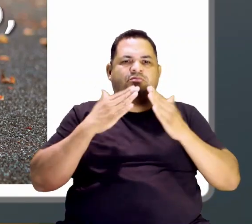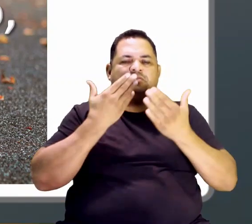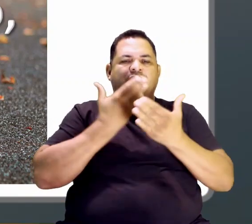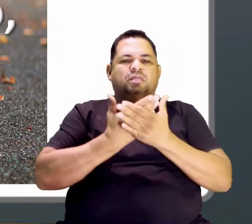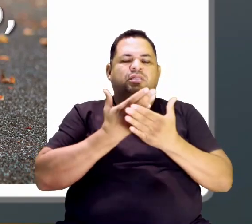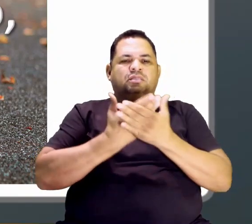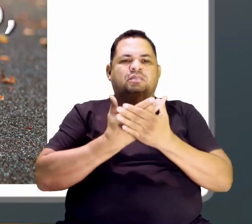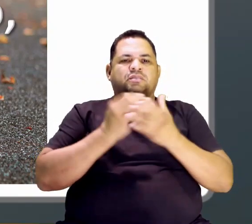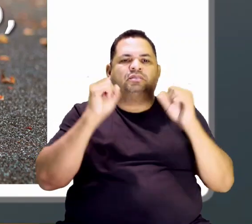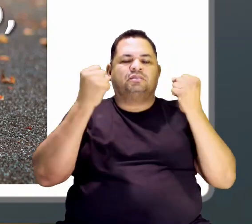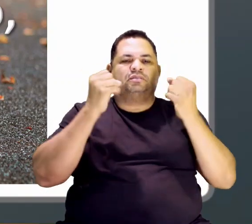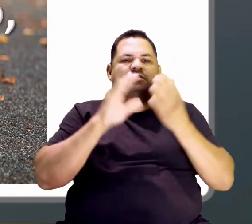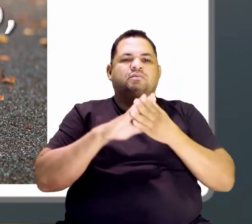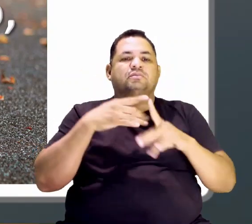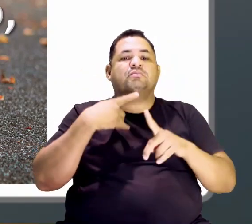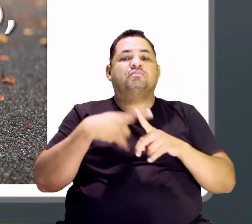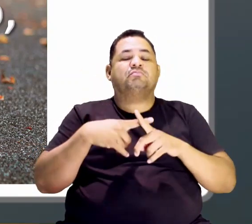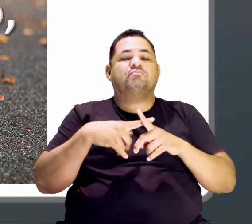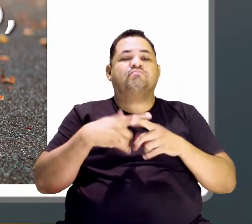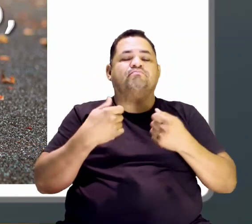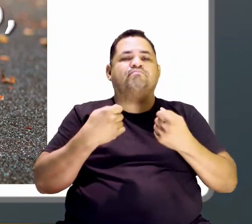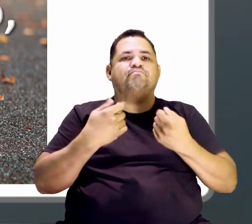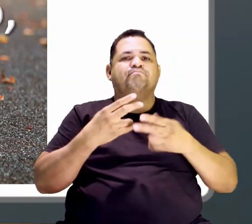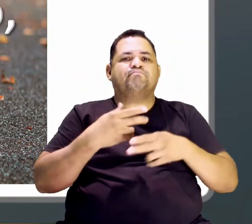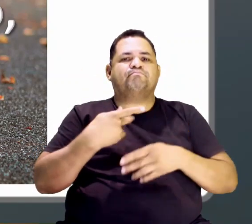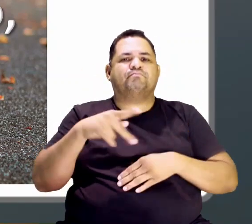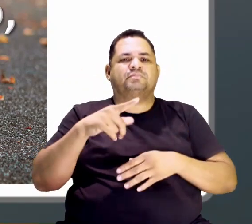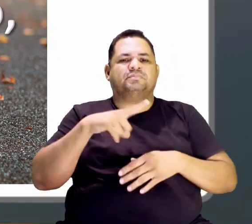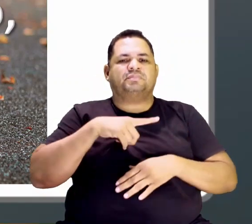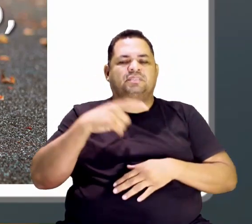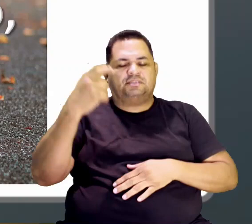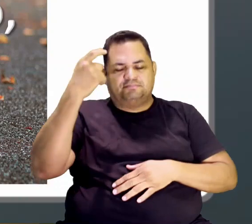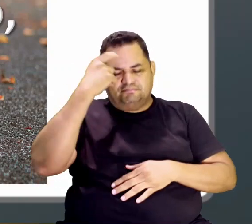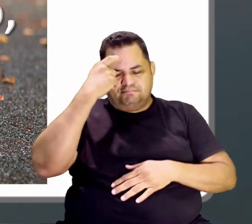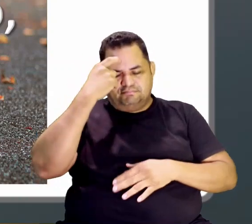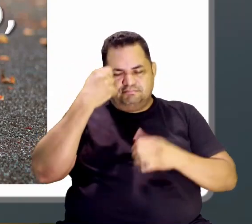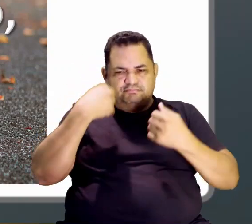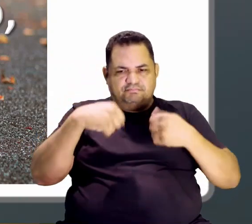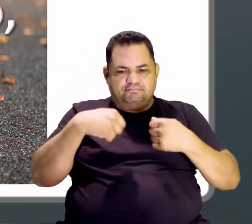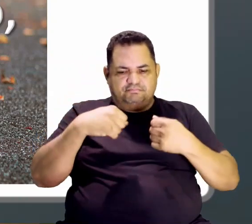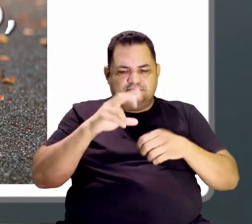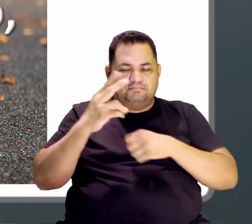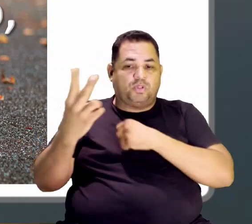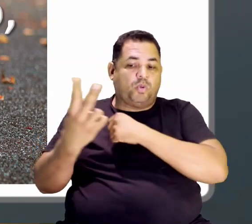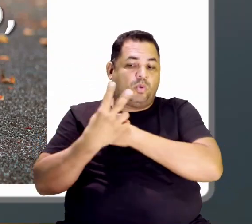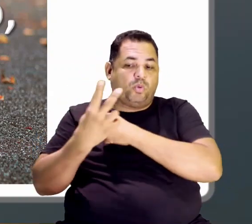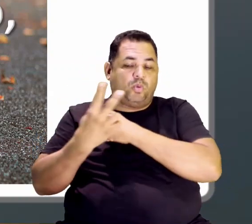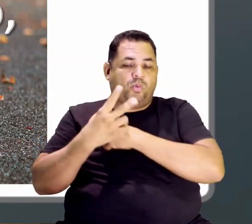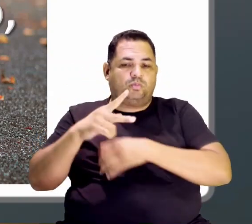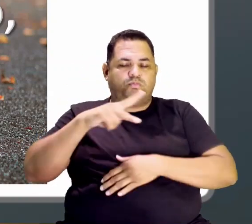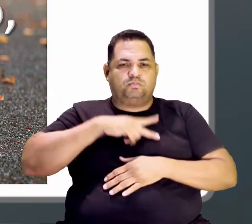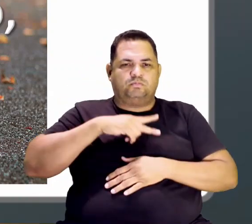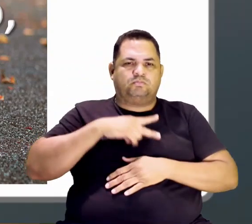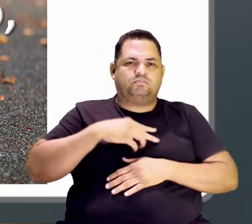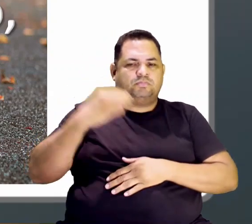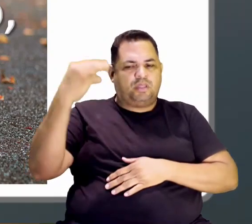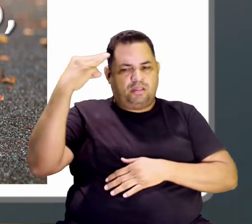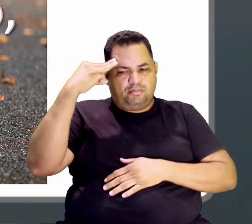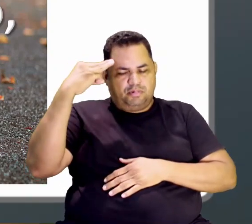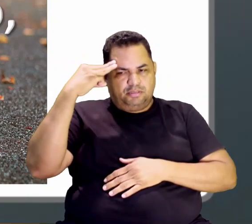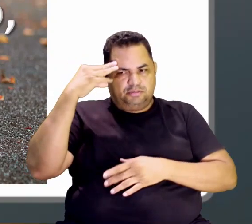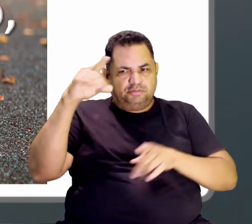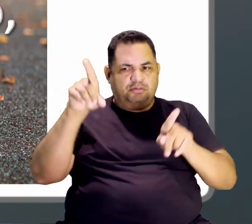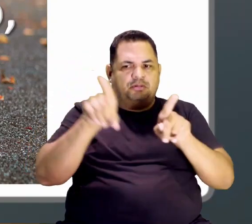física é justamente para tu ter essa consciência, que tu tem essa necessidade de cuidar do teu corpo, de cuidar da tua mente,